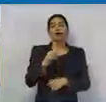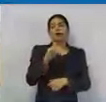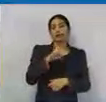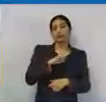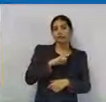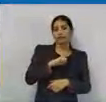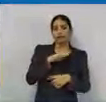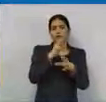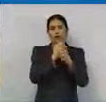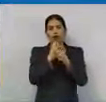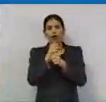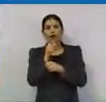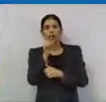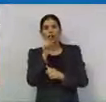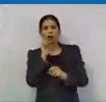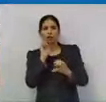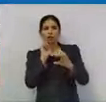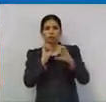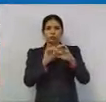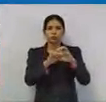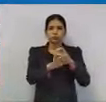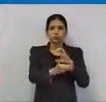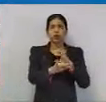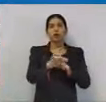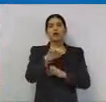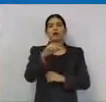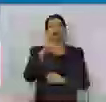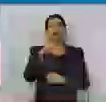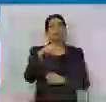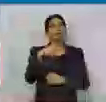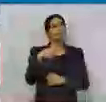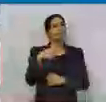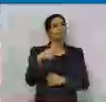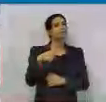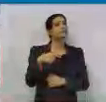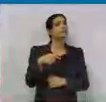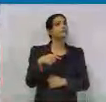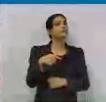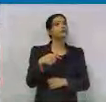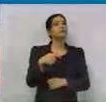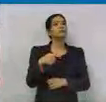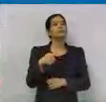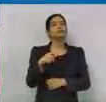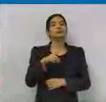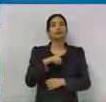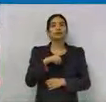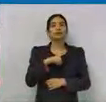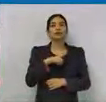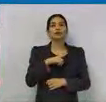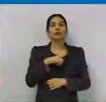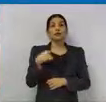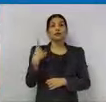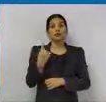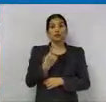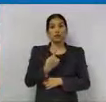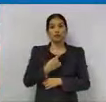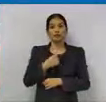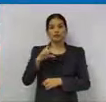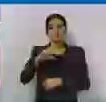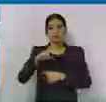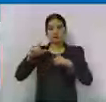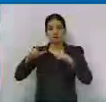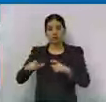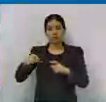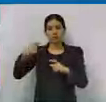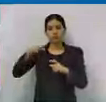de abastecimento para essa região. Com isso, nós iríamos desativar alguns poços existentes e aí sim